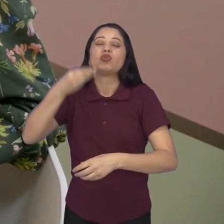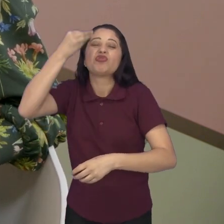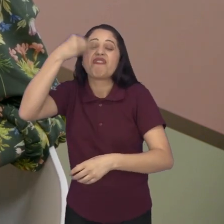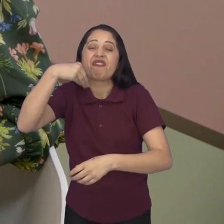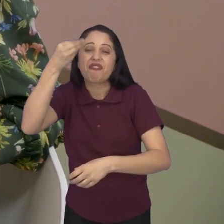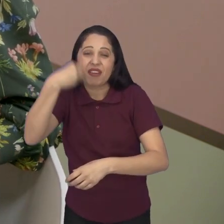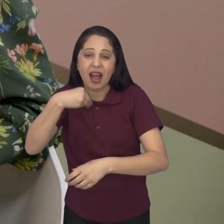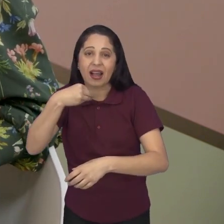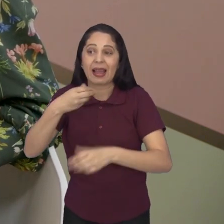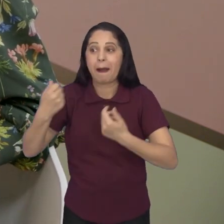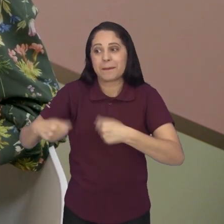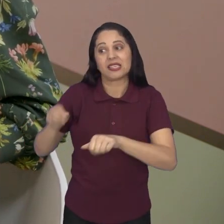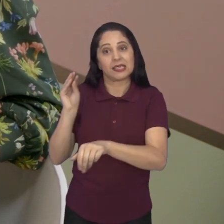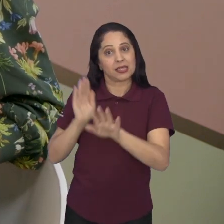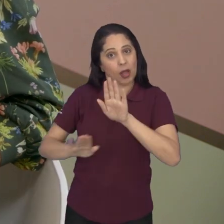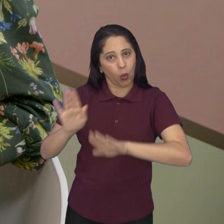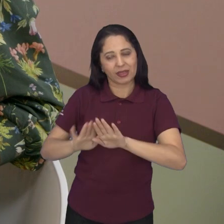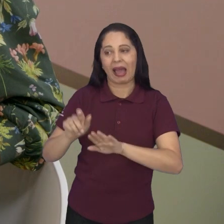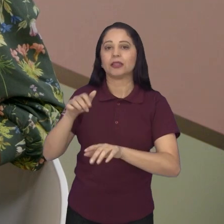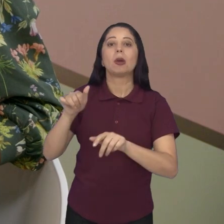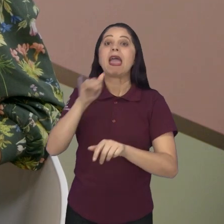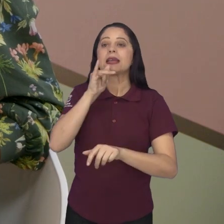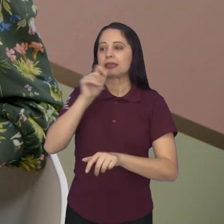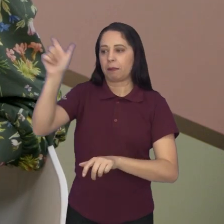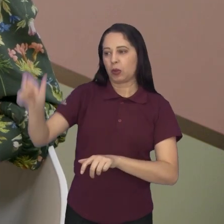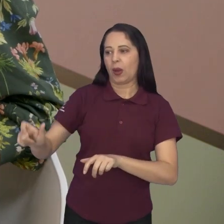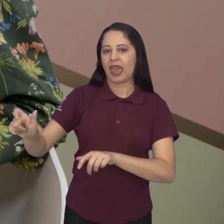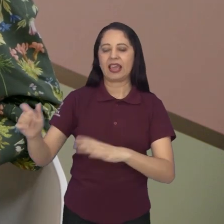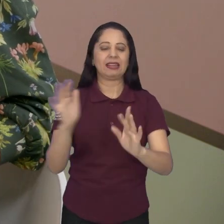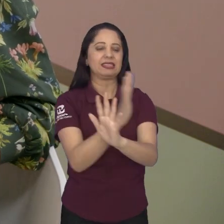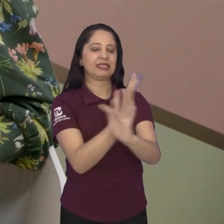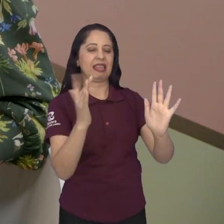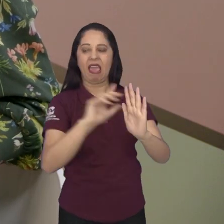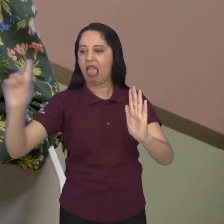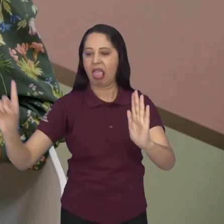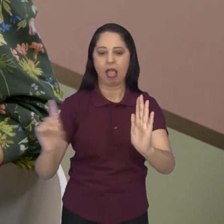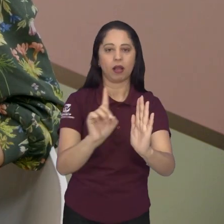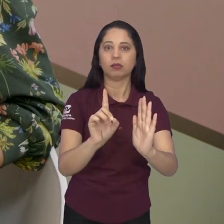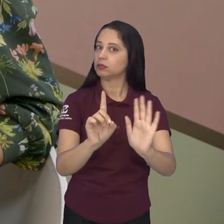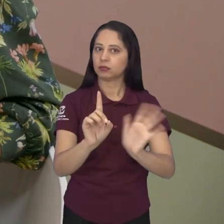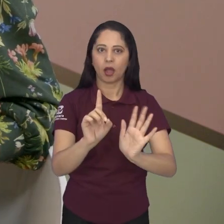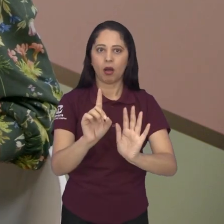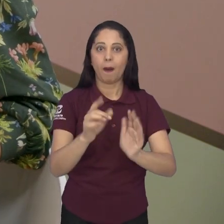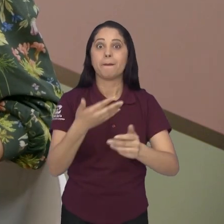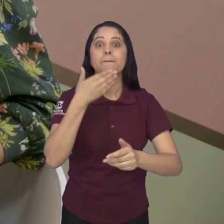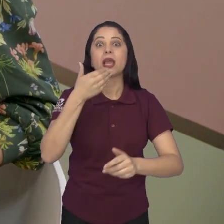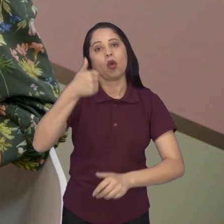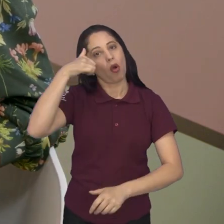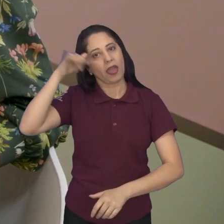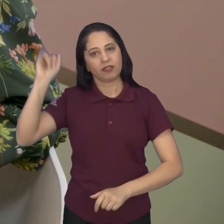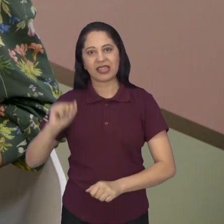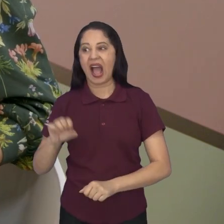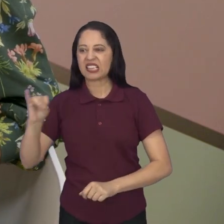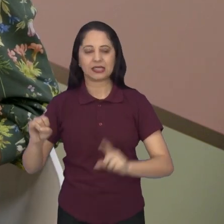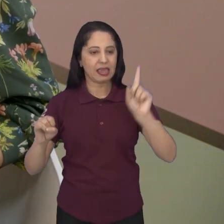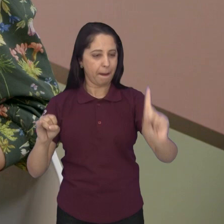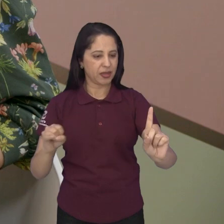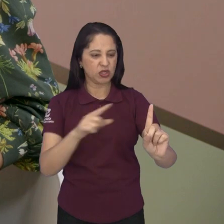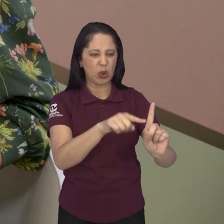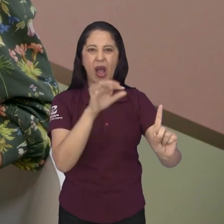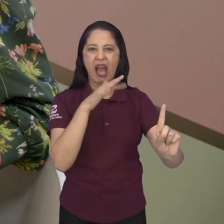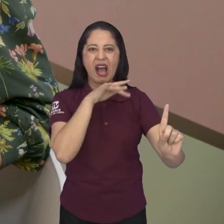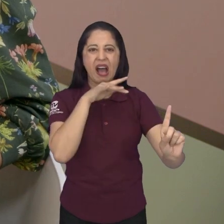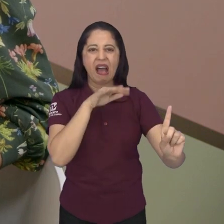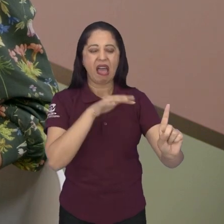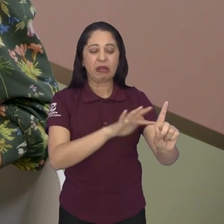bacterianas. Então, um dos cuidados é evitar aglomerações, né? Se tem alguém doente próximo ao paciente, a gente evita